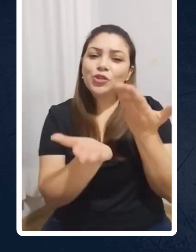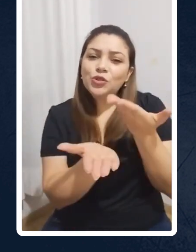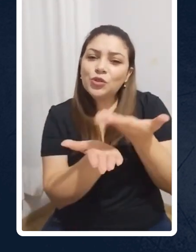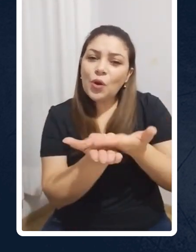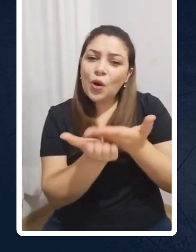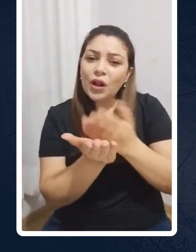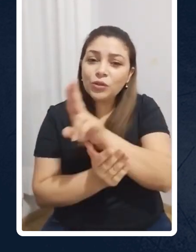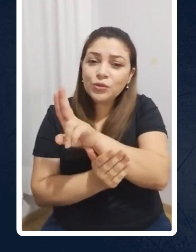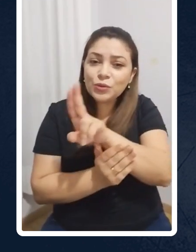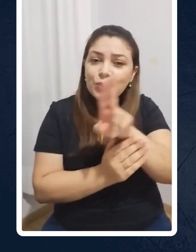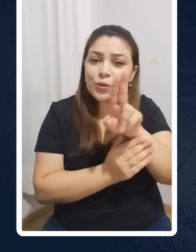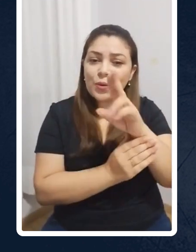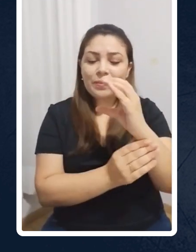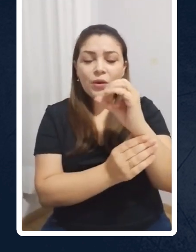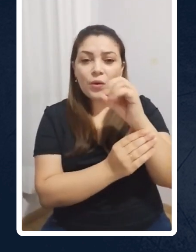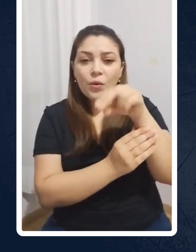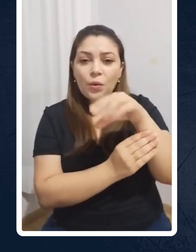de informática na educação